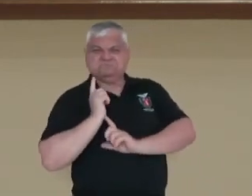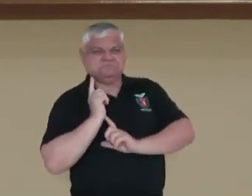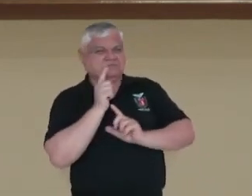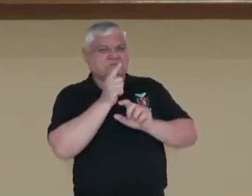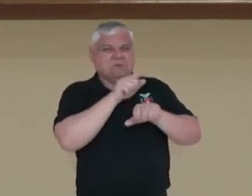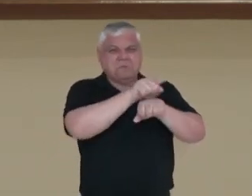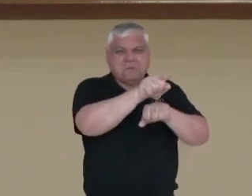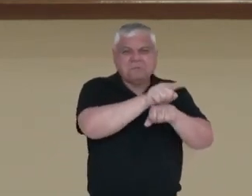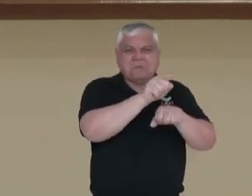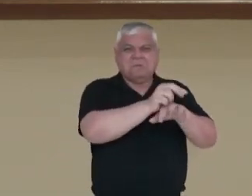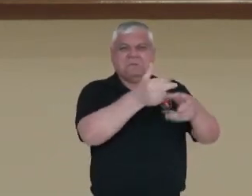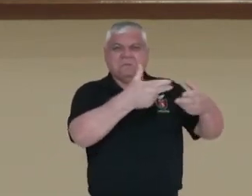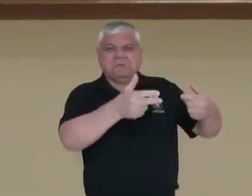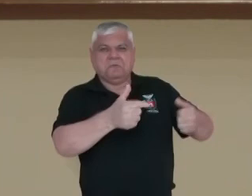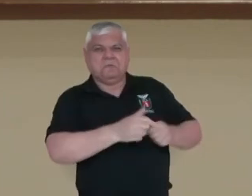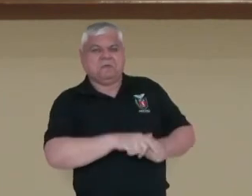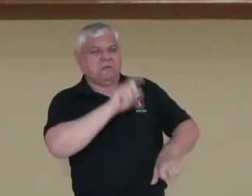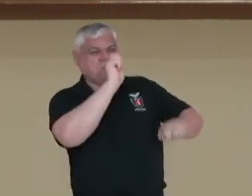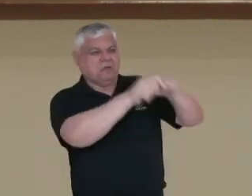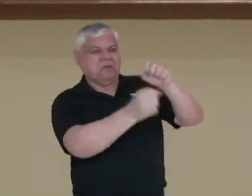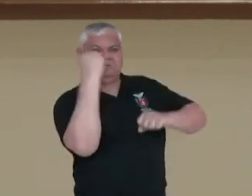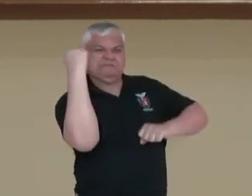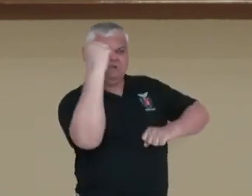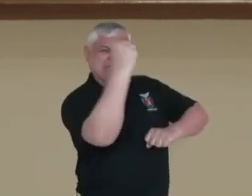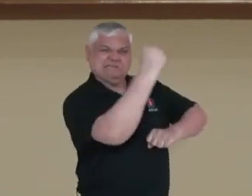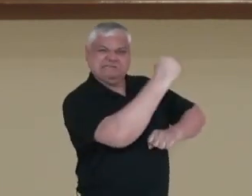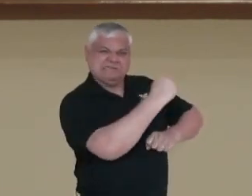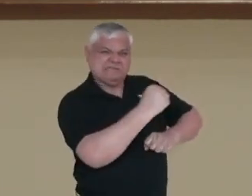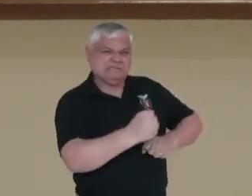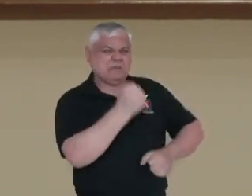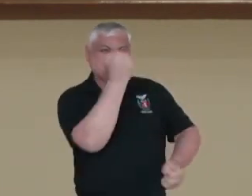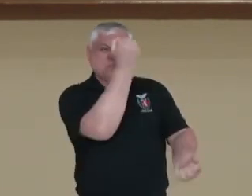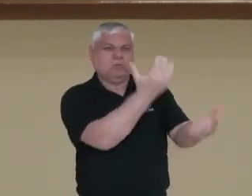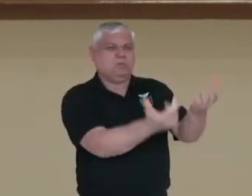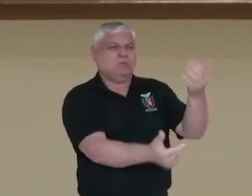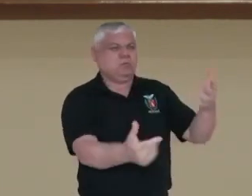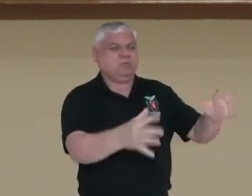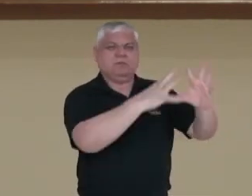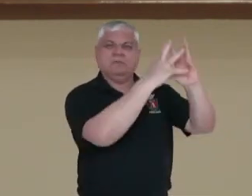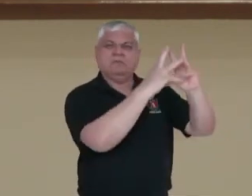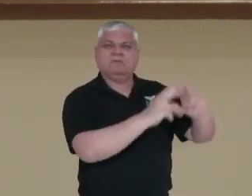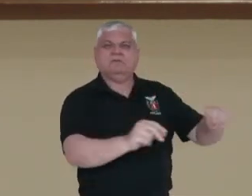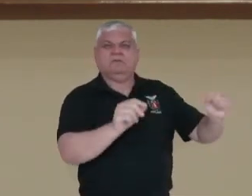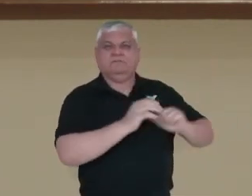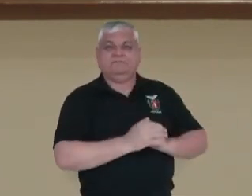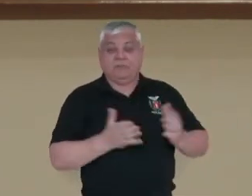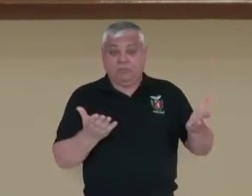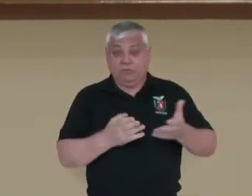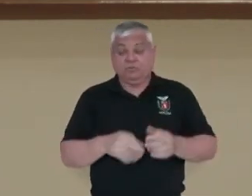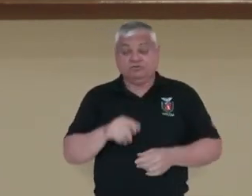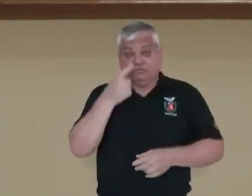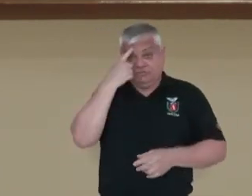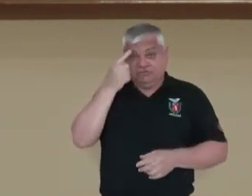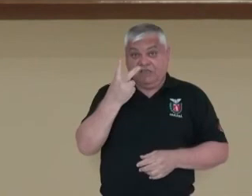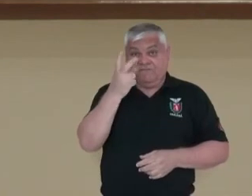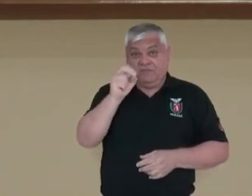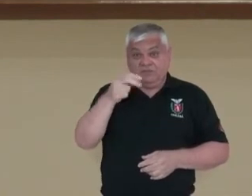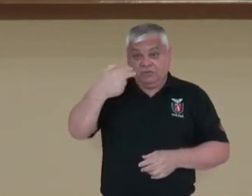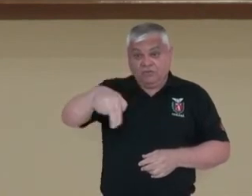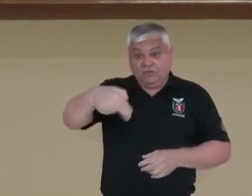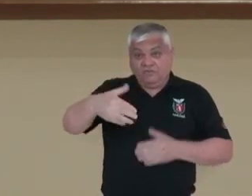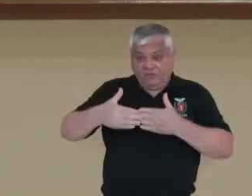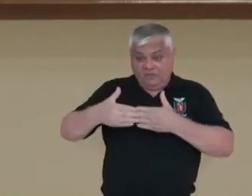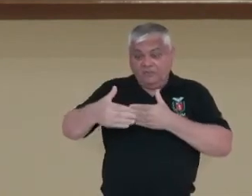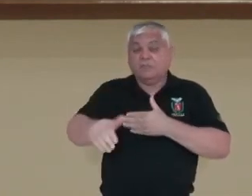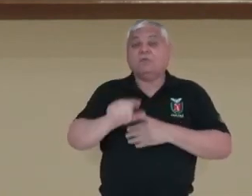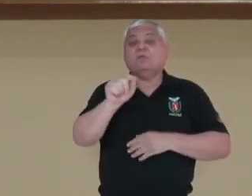destruir o Quilombo de Palmares, matar o Zumbi dos Palmares. E hoje nós temos o dia 20 de novembro, por conta da morte de Zumbi dos